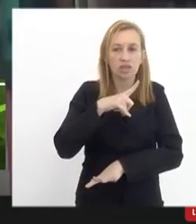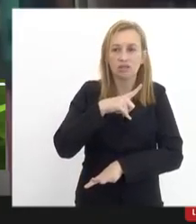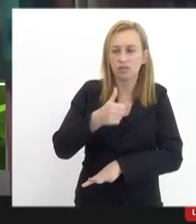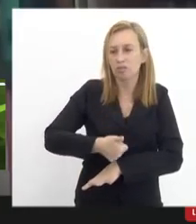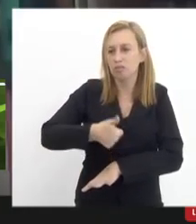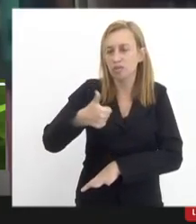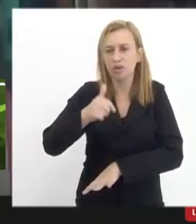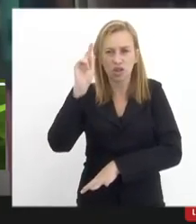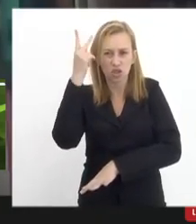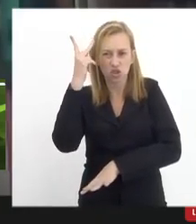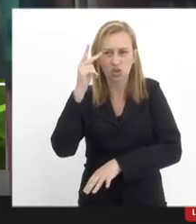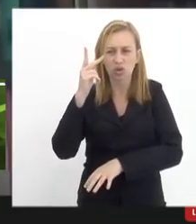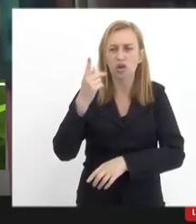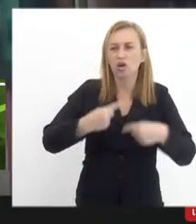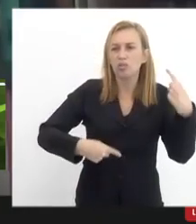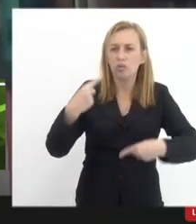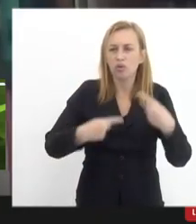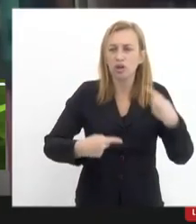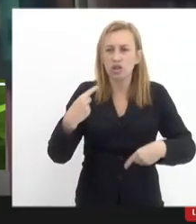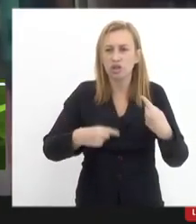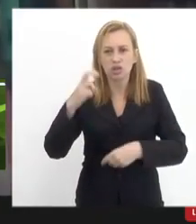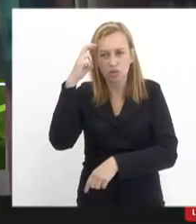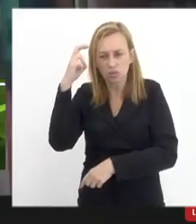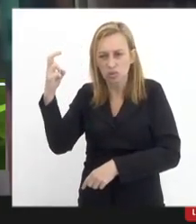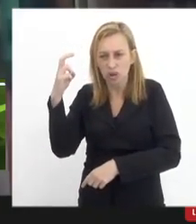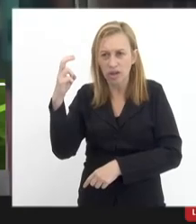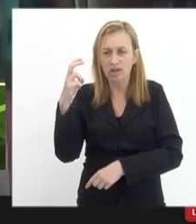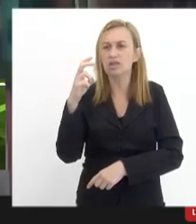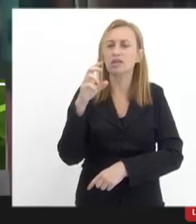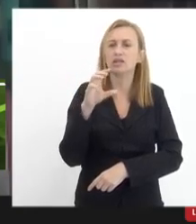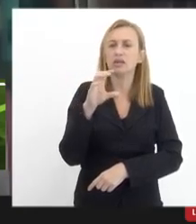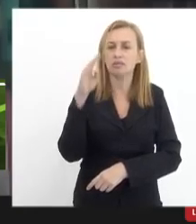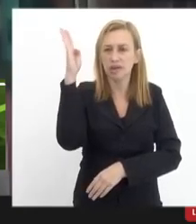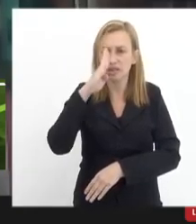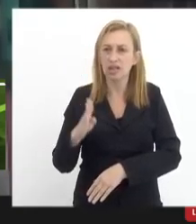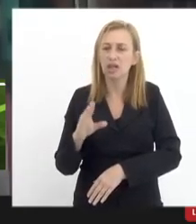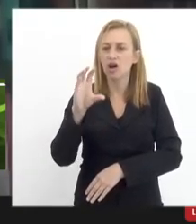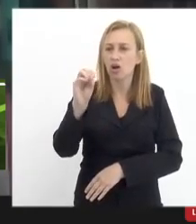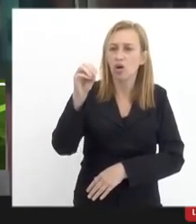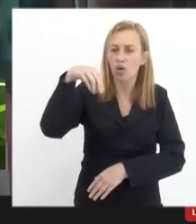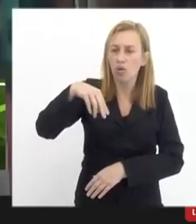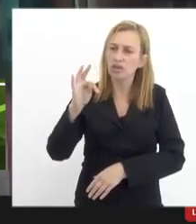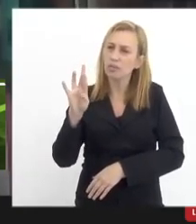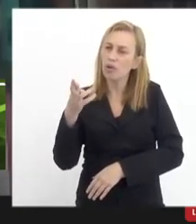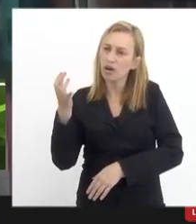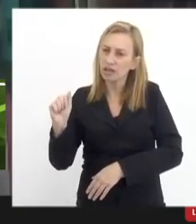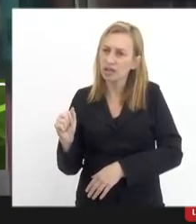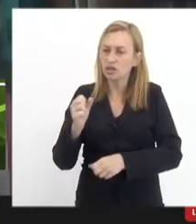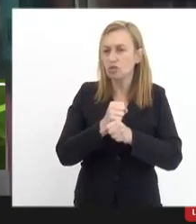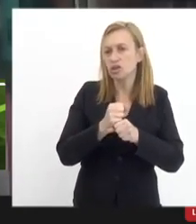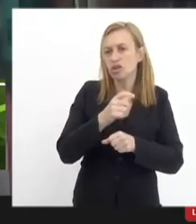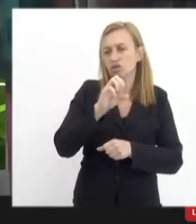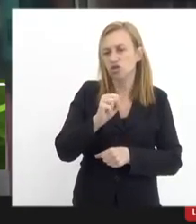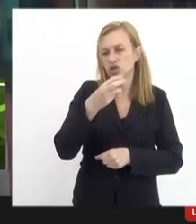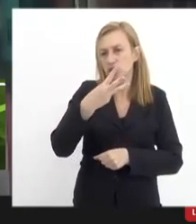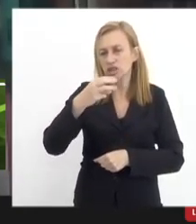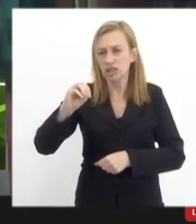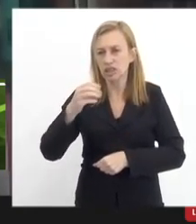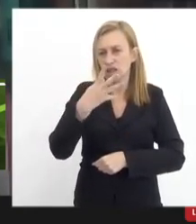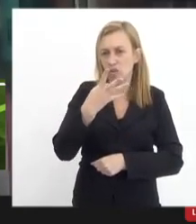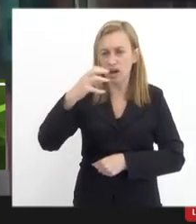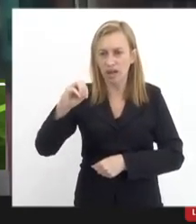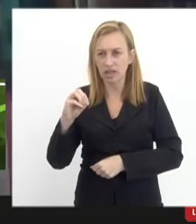história das políticas culturais brasileiras contemporâneas, que vem dos anos 30, 40, o secretário espacial